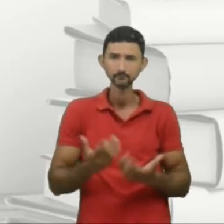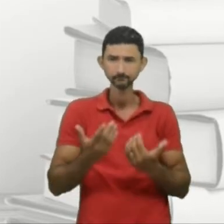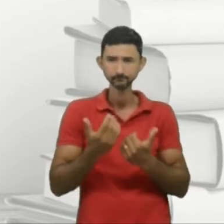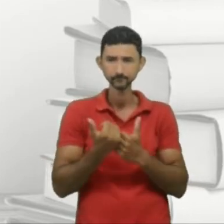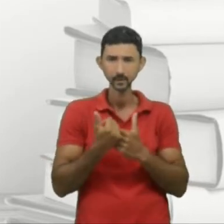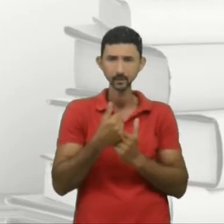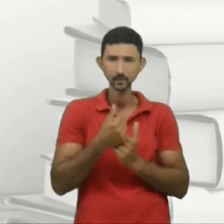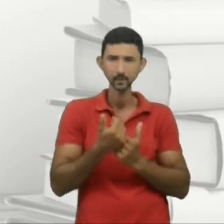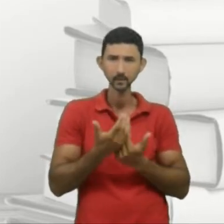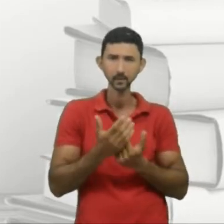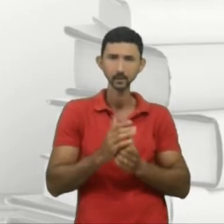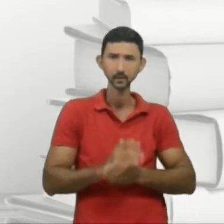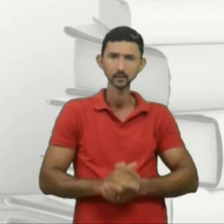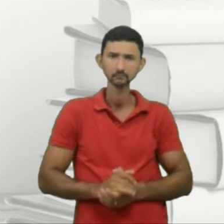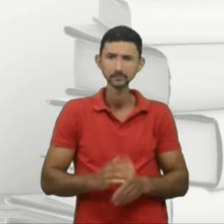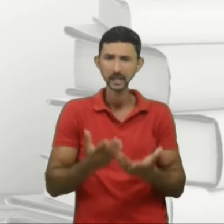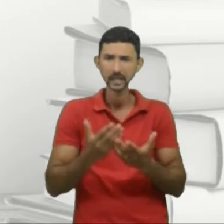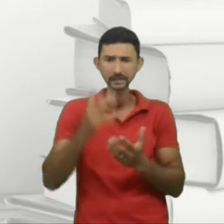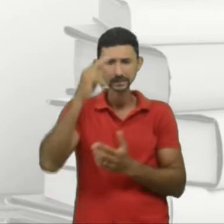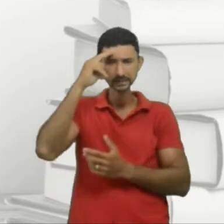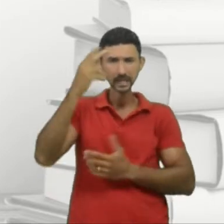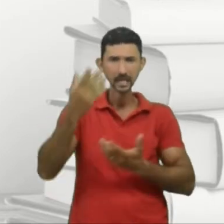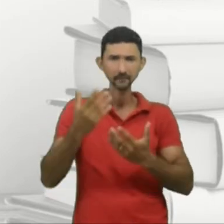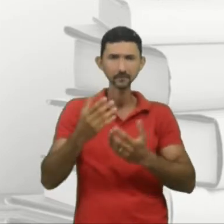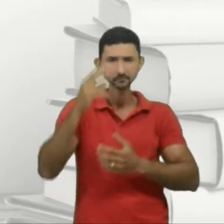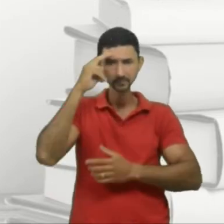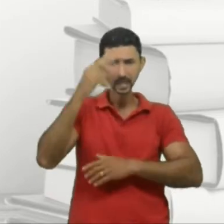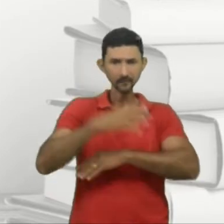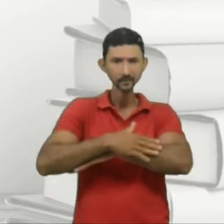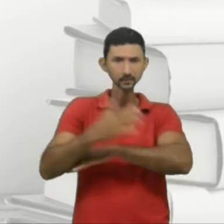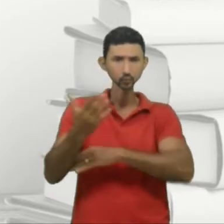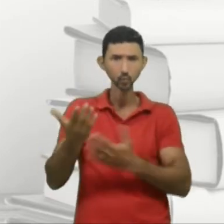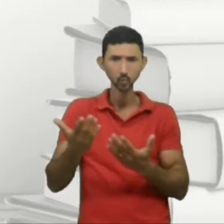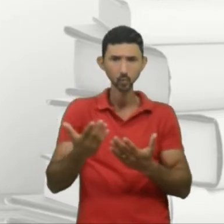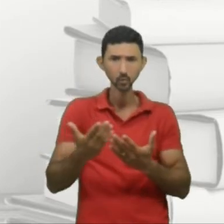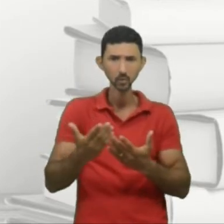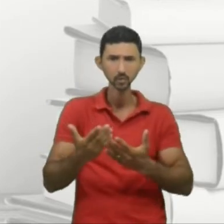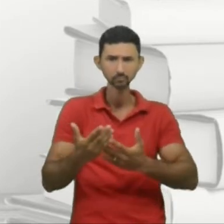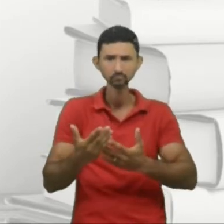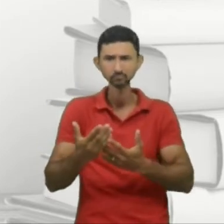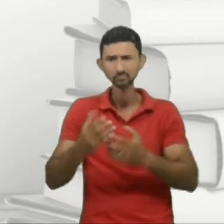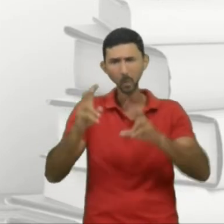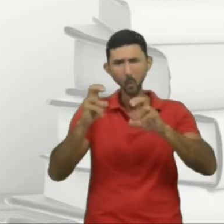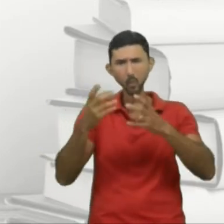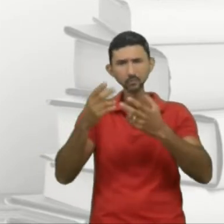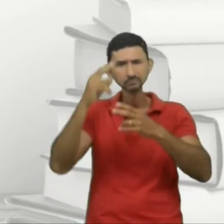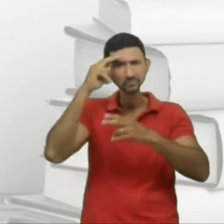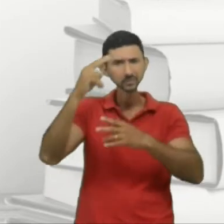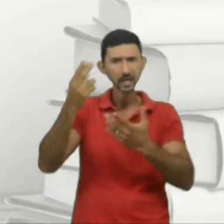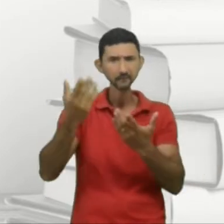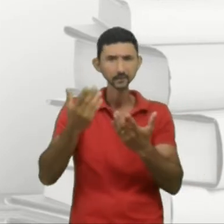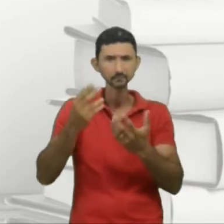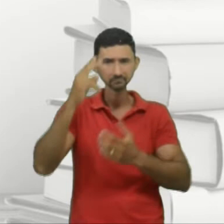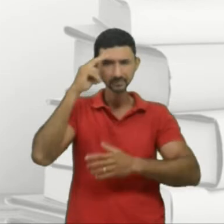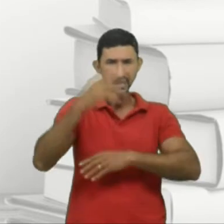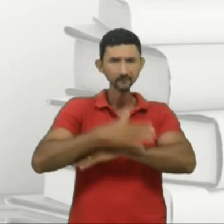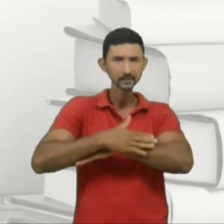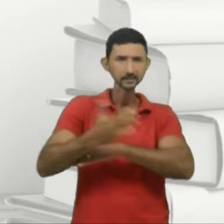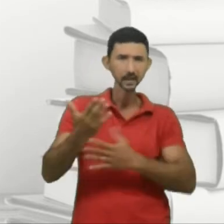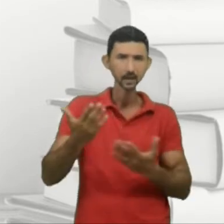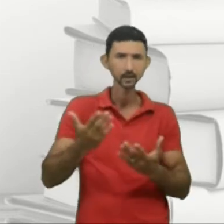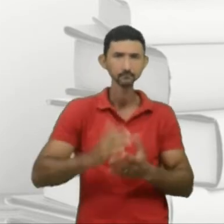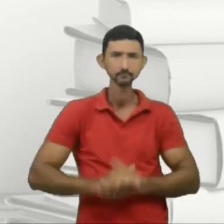de alguns locais do Brasil, né? Chefe de turma, né? Não sei se ainda usa essa palavra. Chefe de